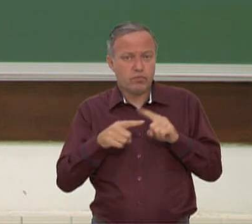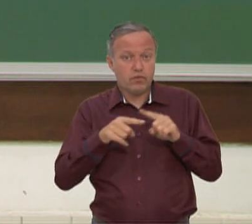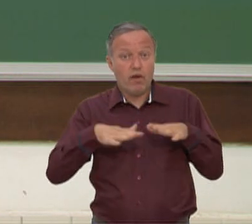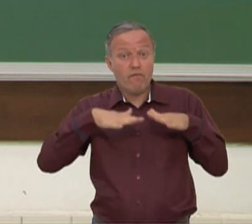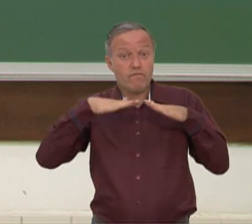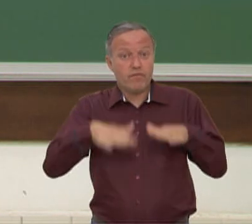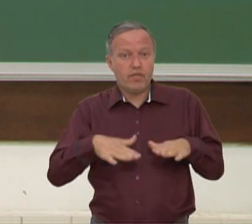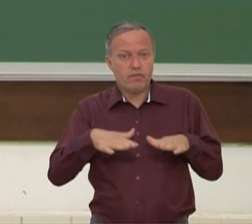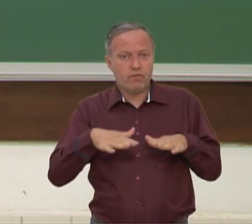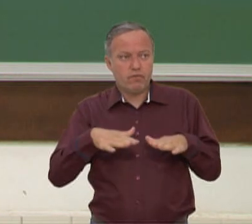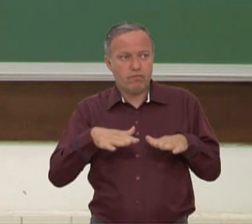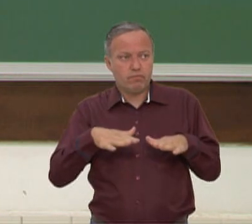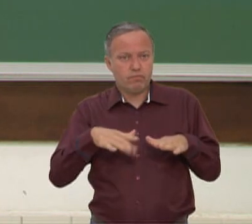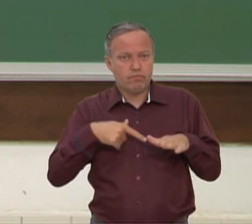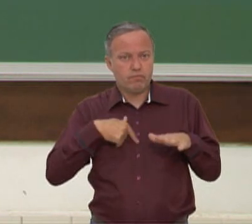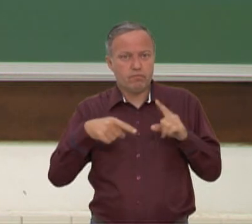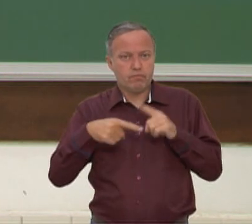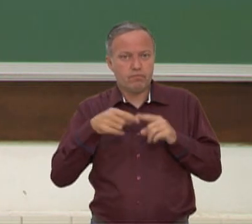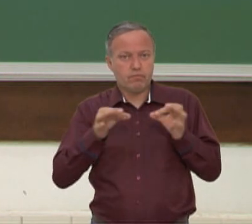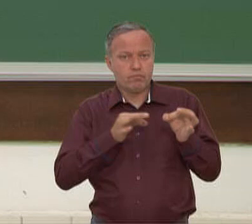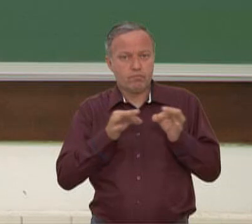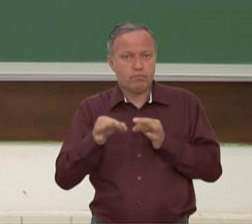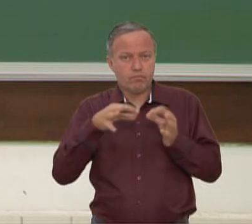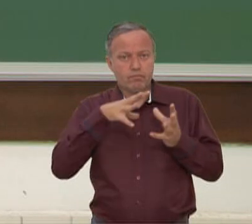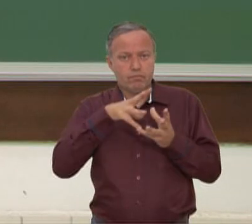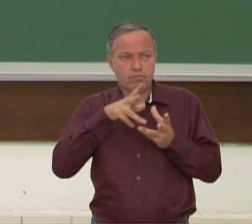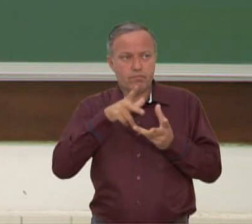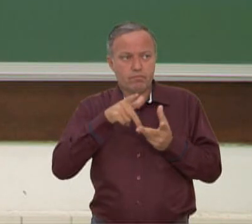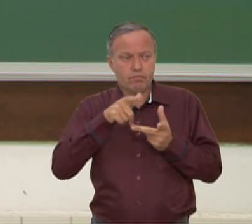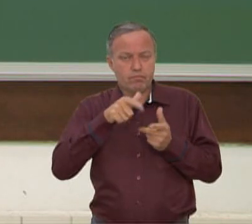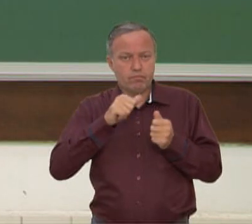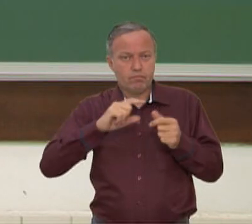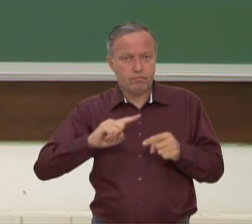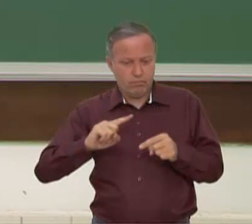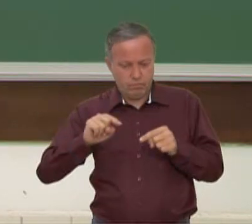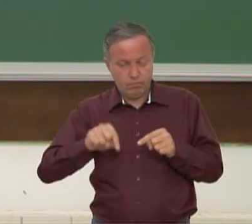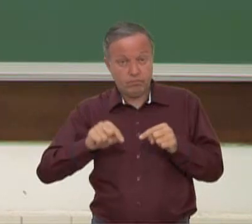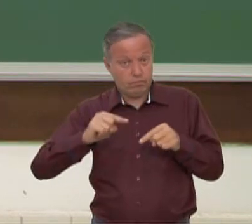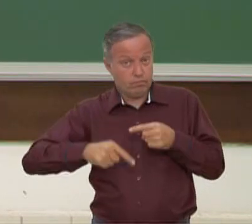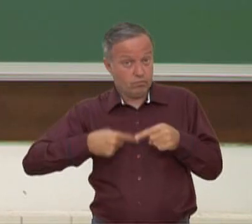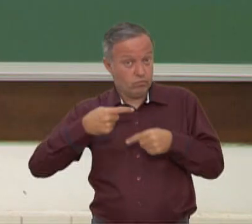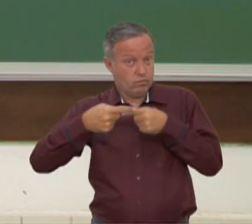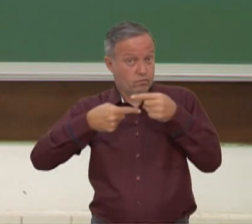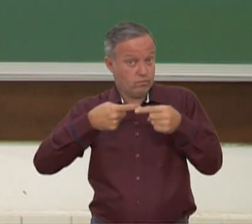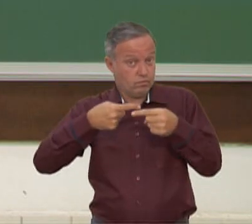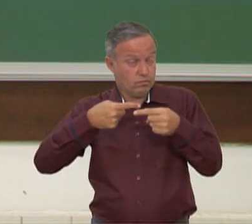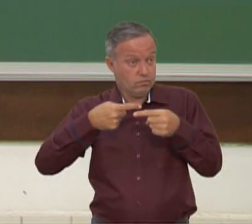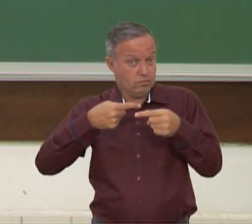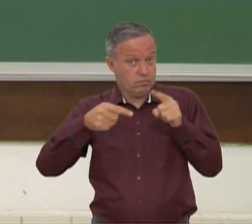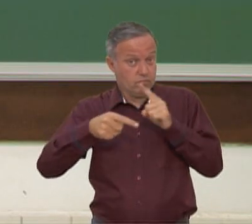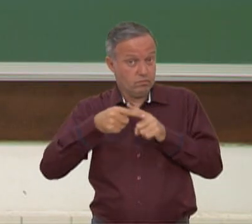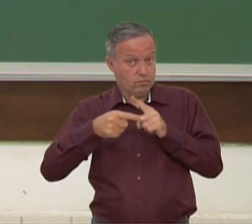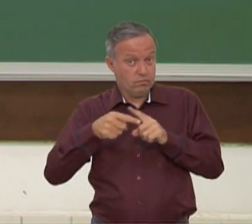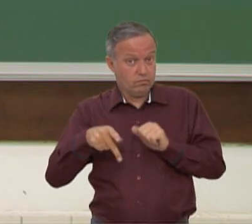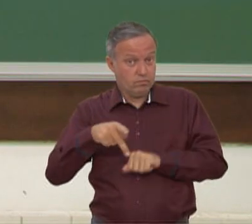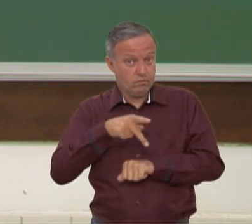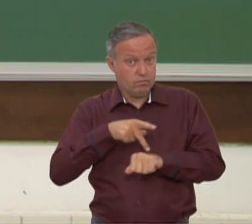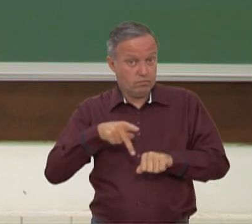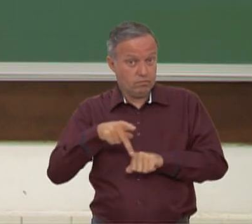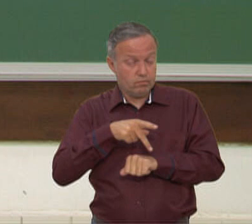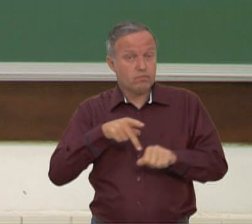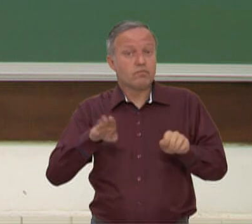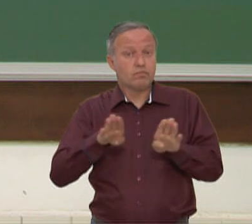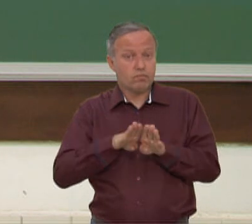né? A ordem mundial ela não é um cenário fixo, ela está em constante mudança. Por quê? Porque os países estão em